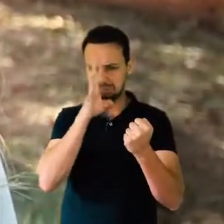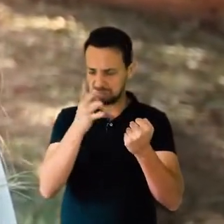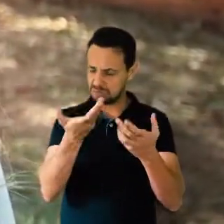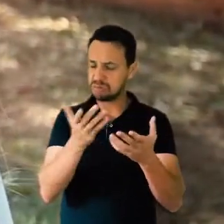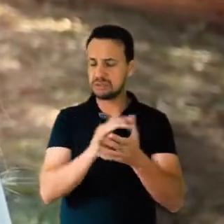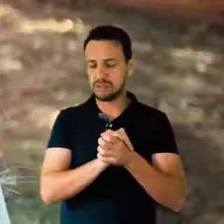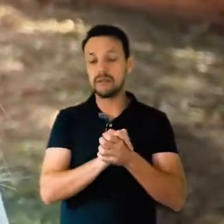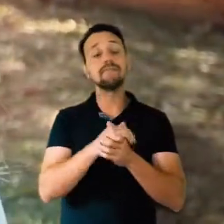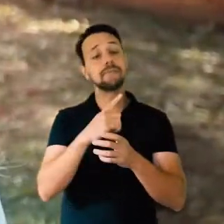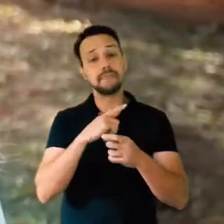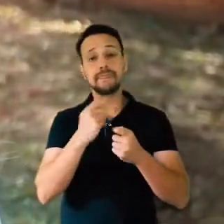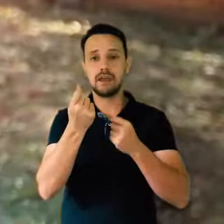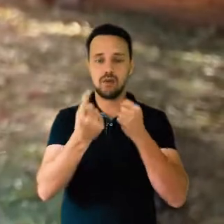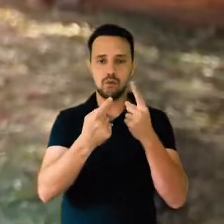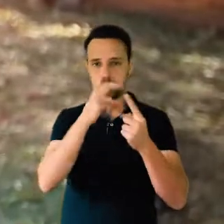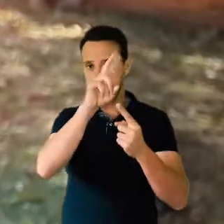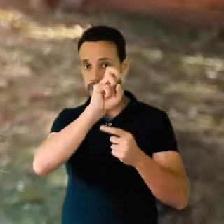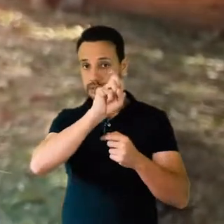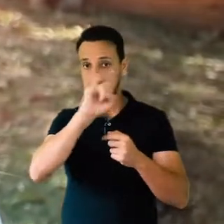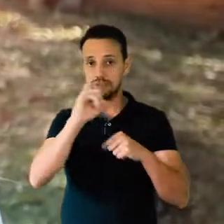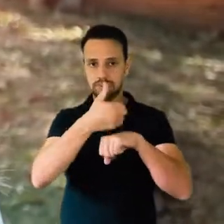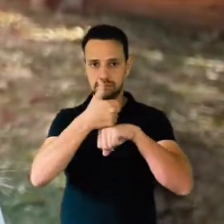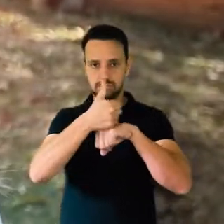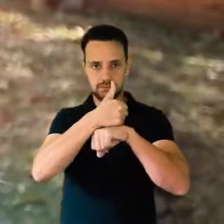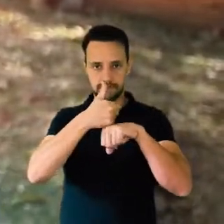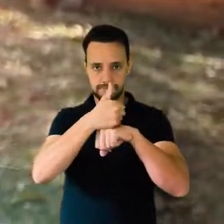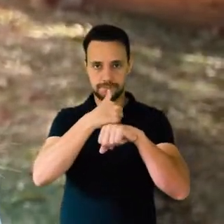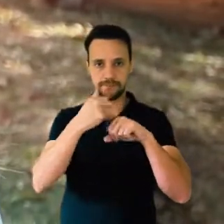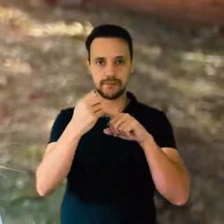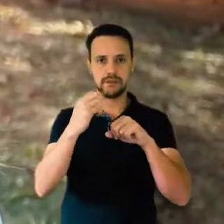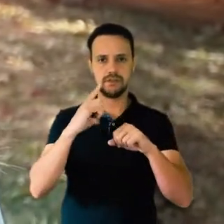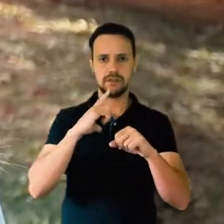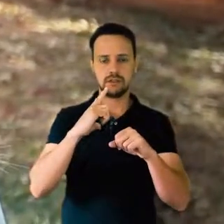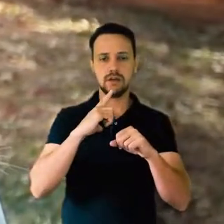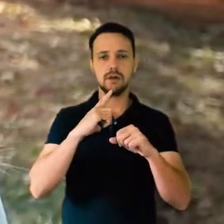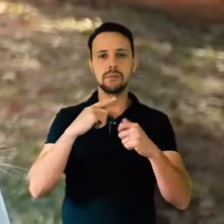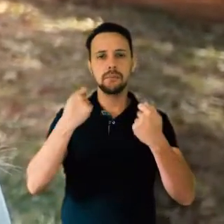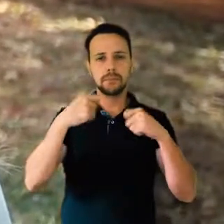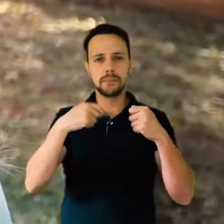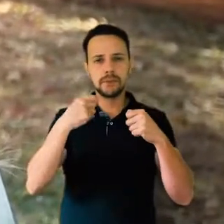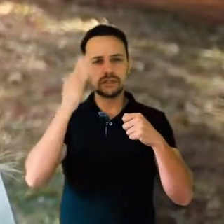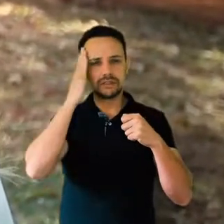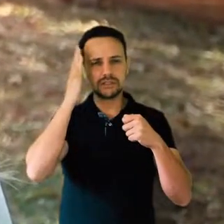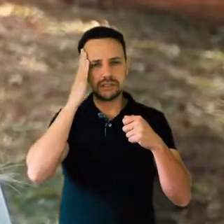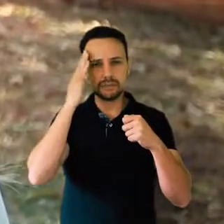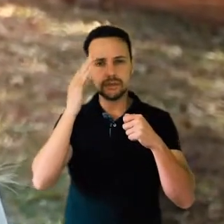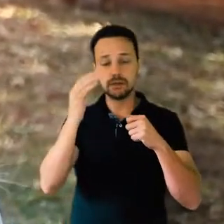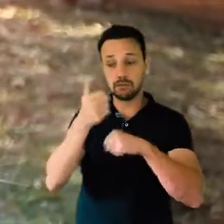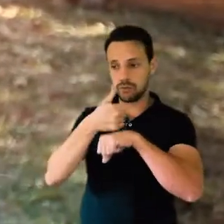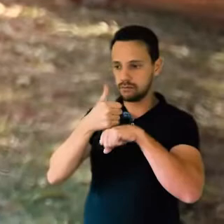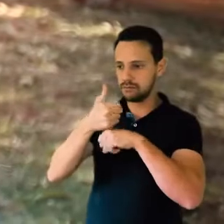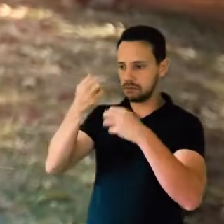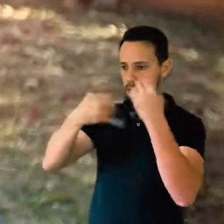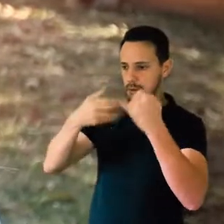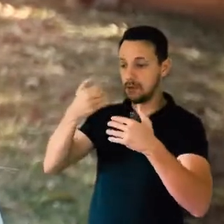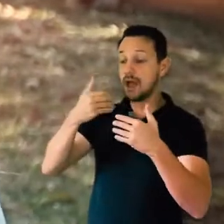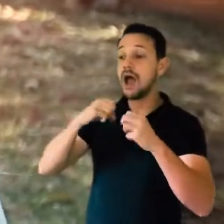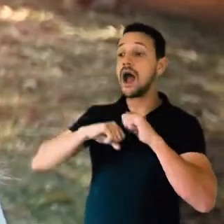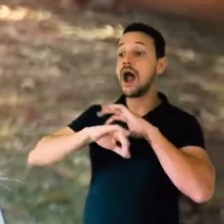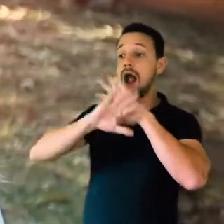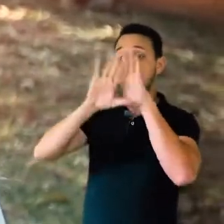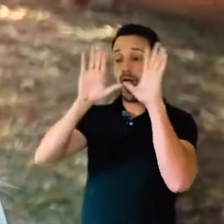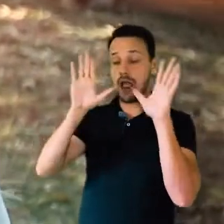principalmente aqueles com mais risco, com uma nutricionista, justamente para desmistificar, para ter